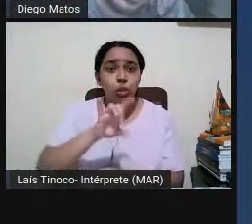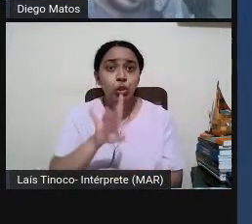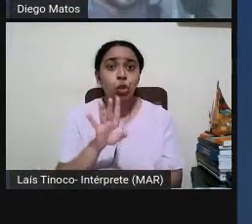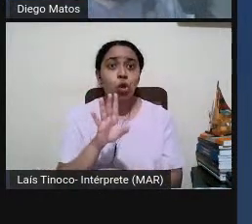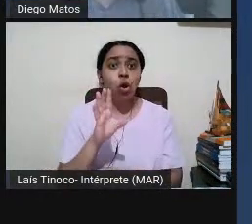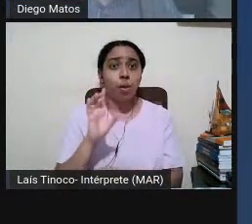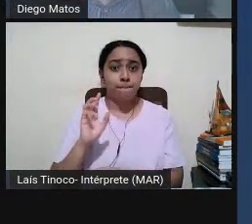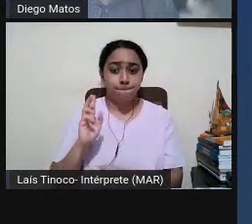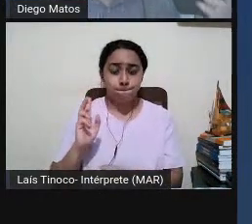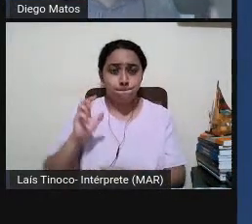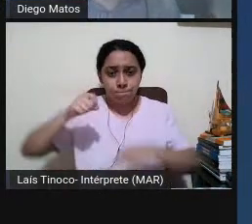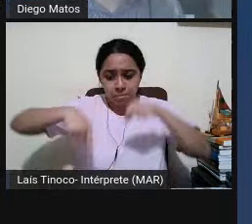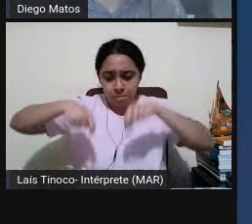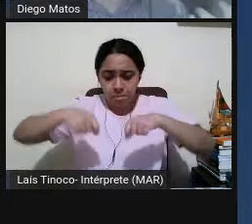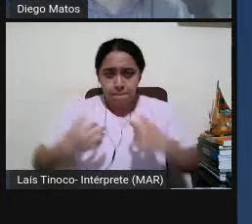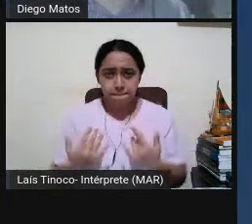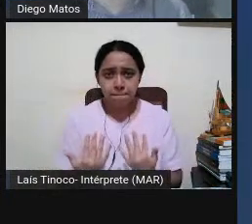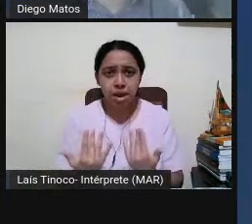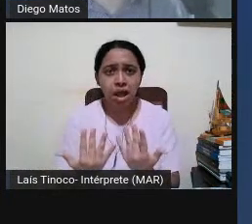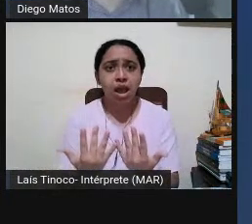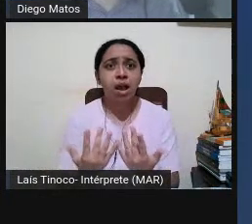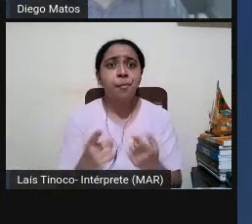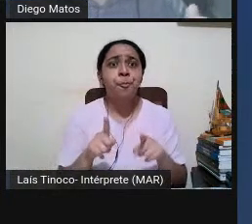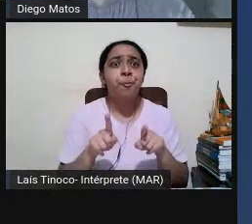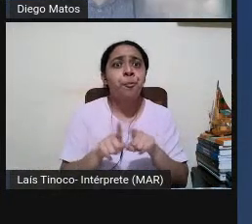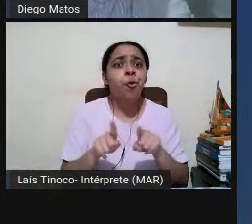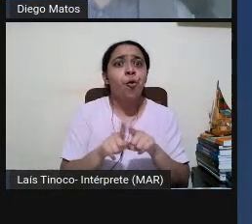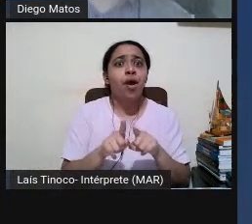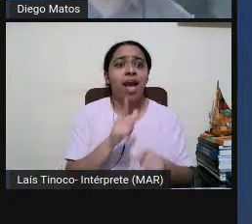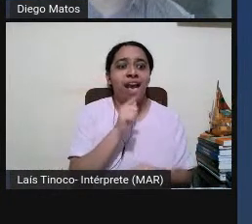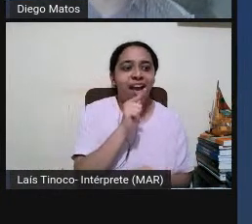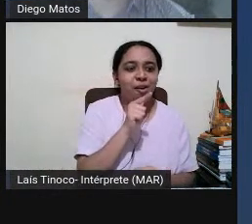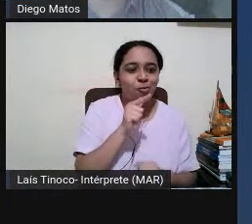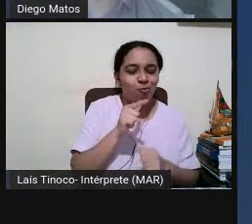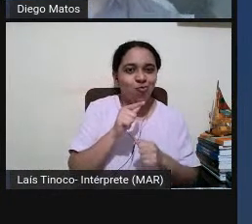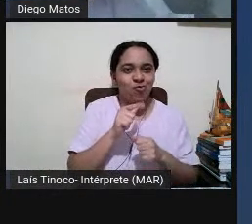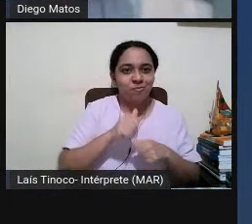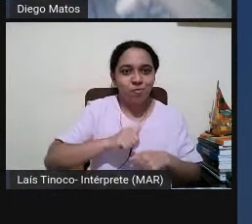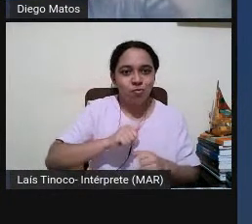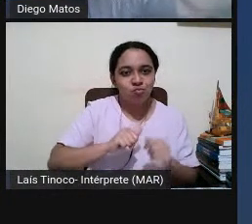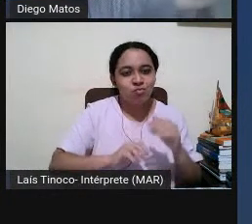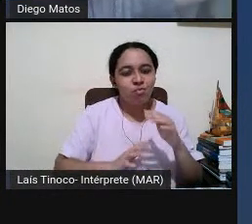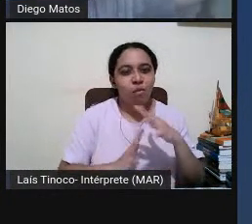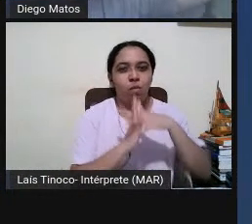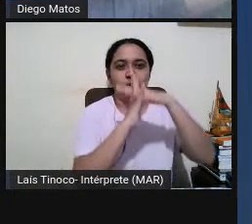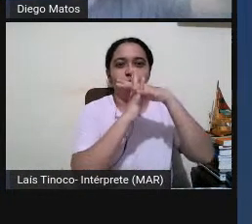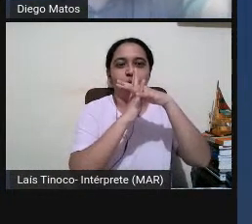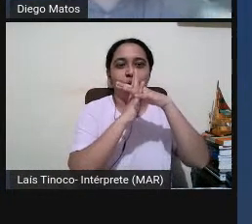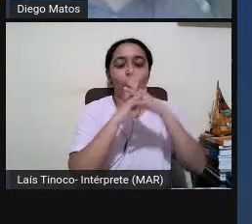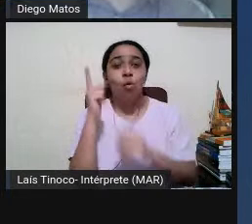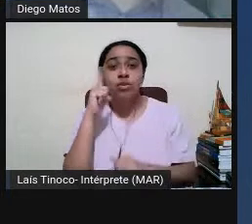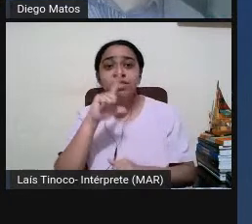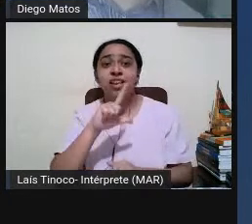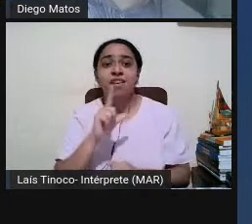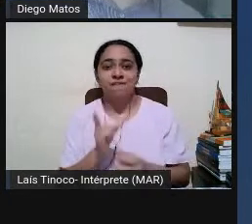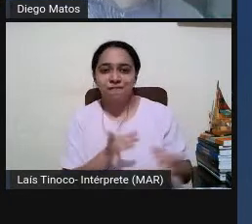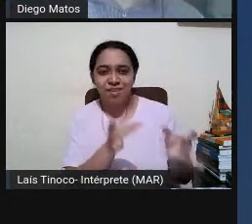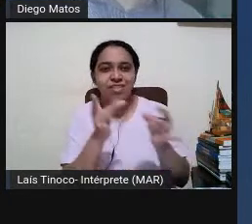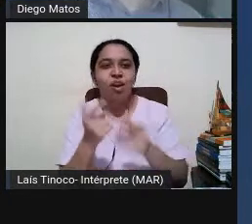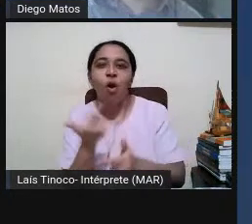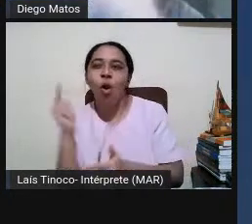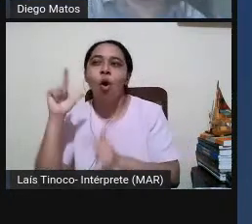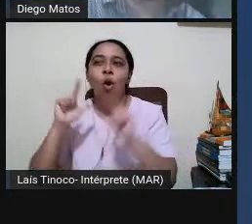do que elas plantão que a quantidade de água começa a aumentar para as Produções eles começam a vender os excedentes tá então a gente link com o DS da